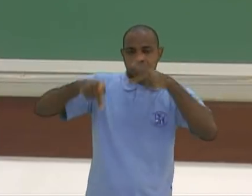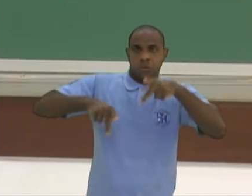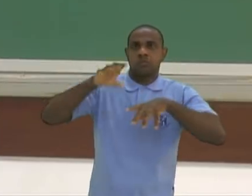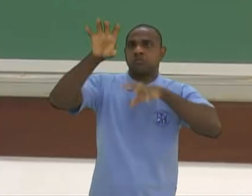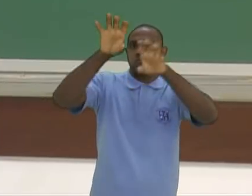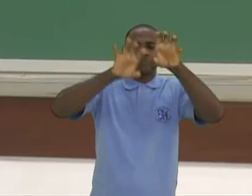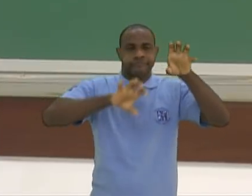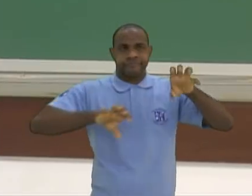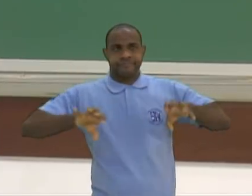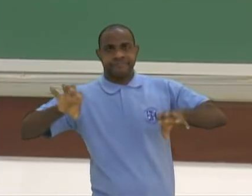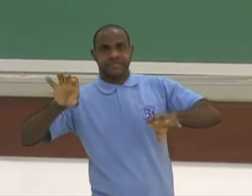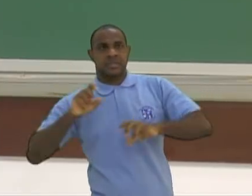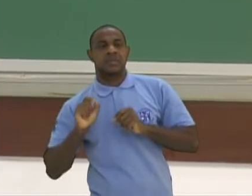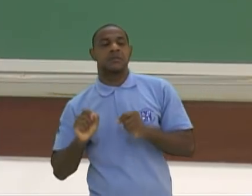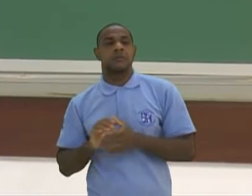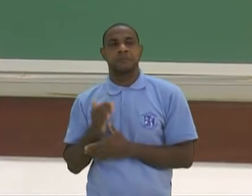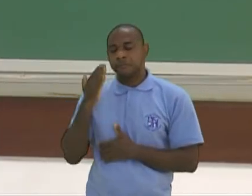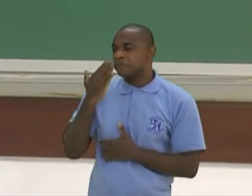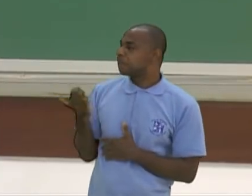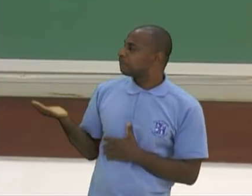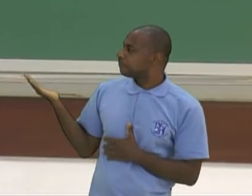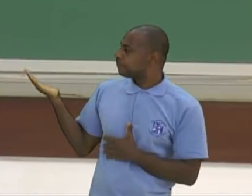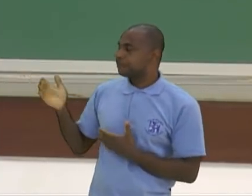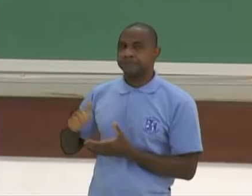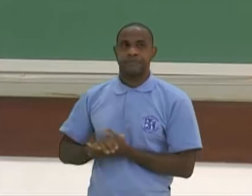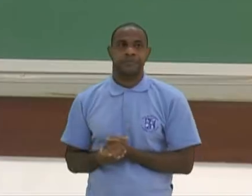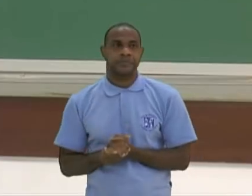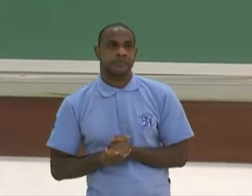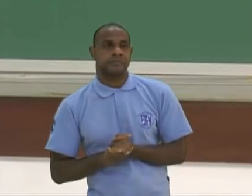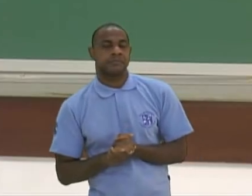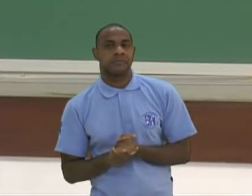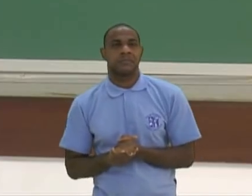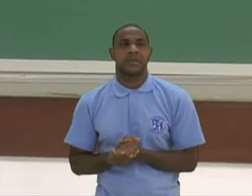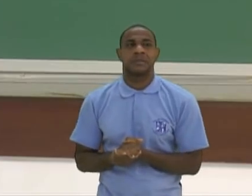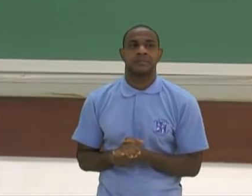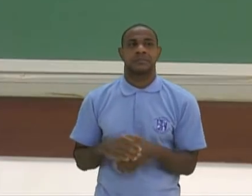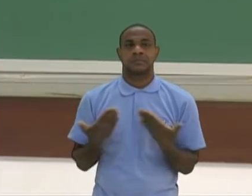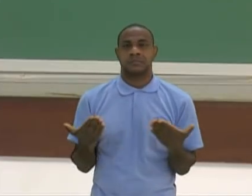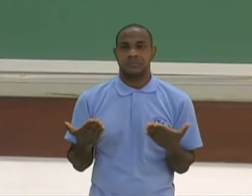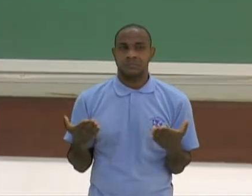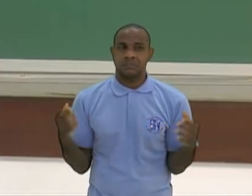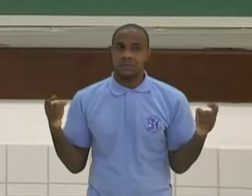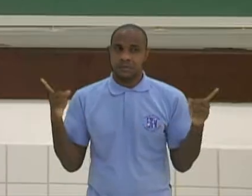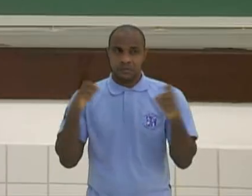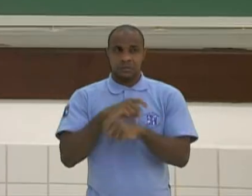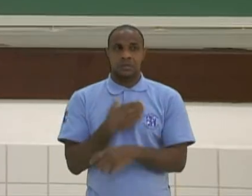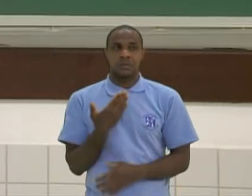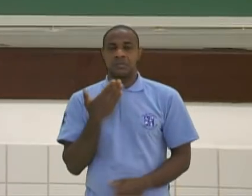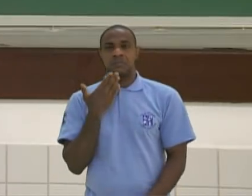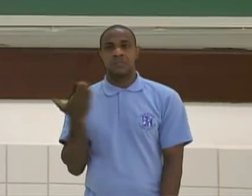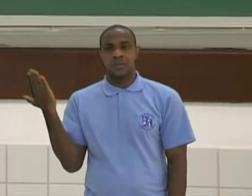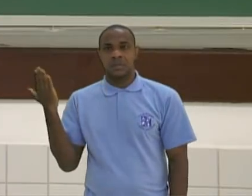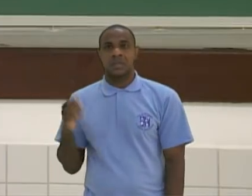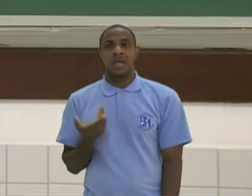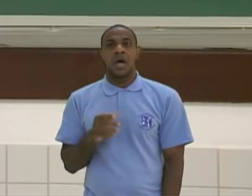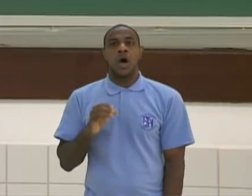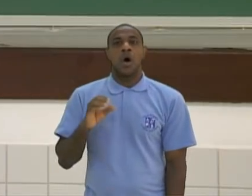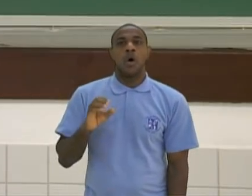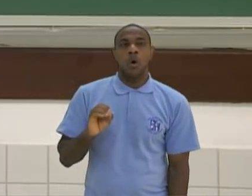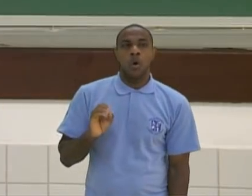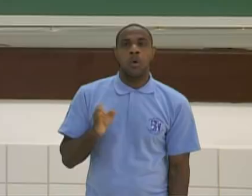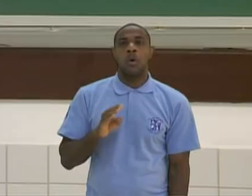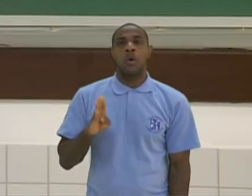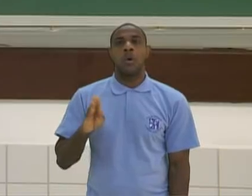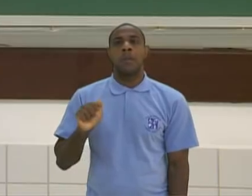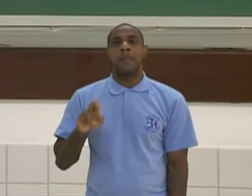variscos? Os catos? Hermúnduros? Os queruscos? É difícil nós falarmos o bárbaro. Eu estou mostrando